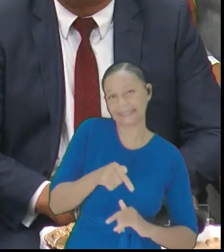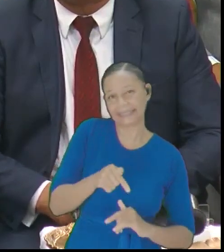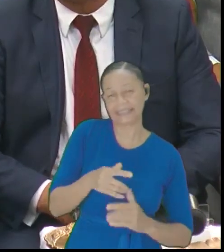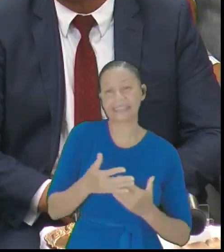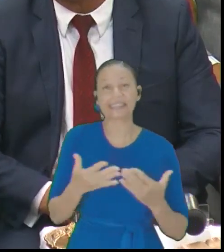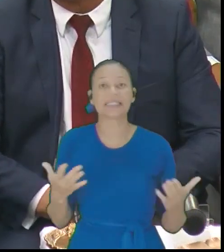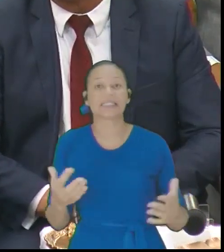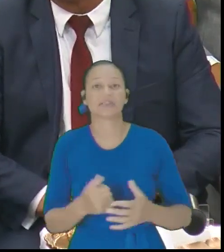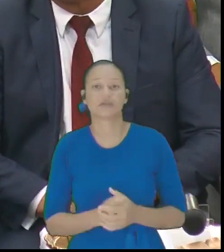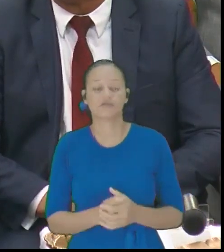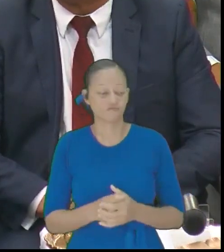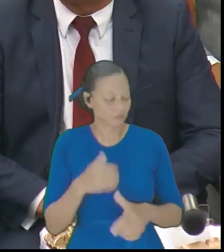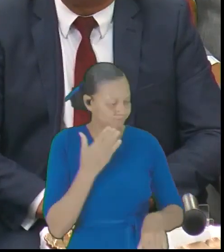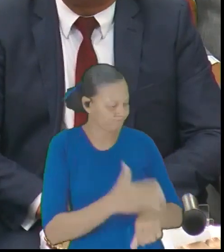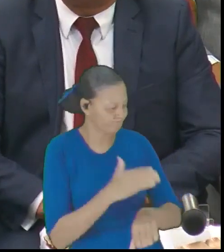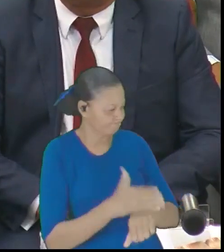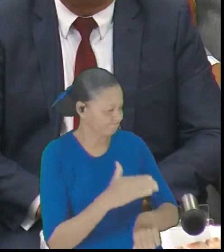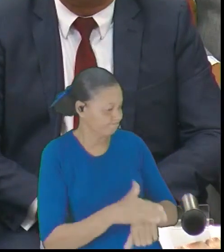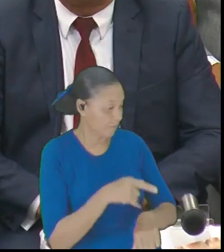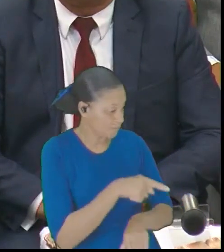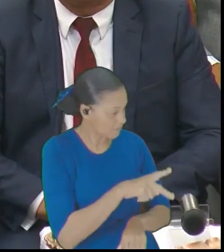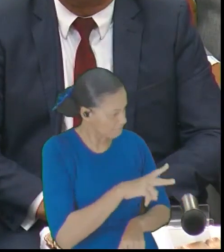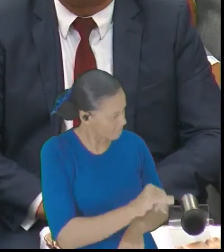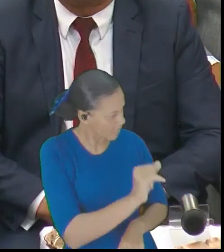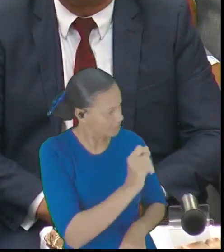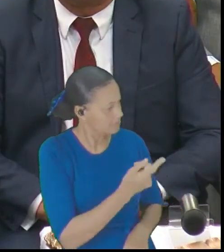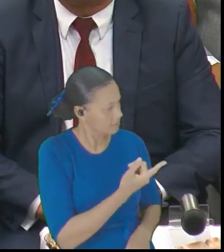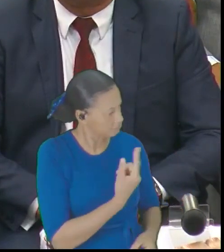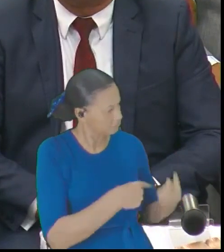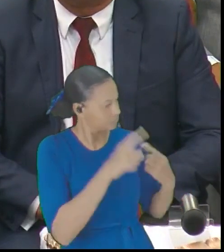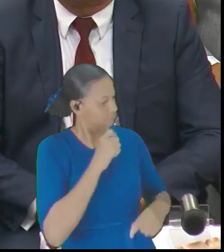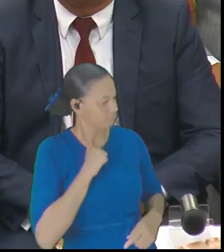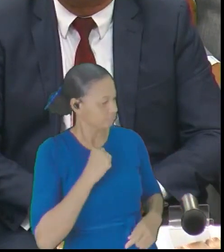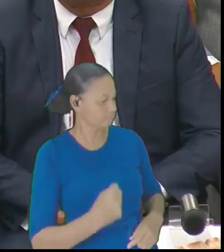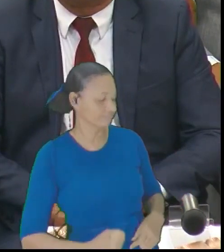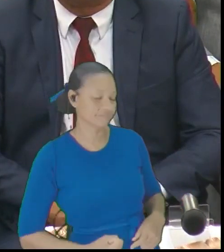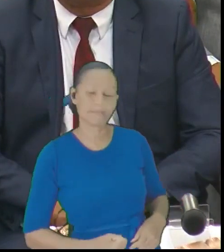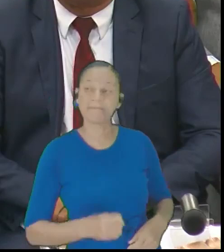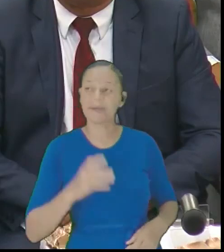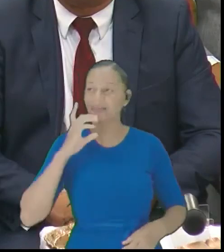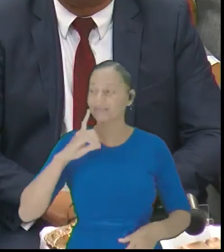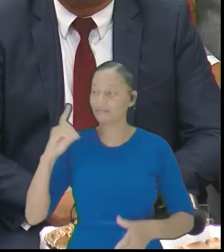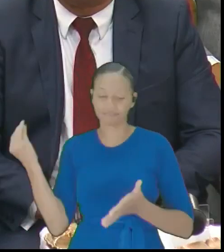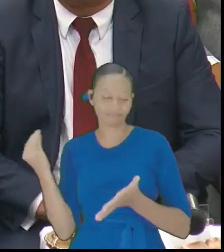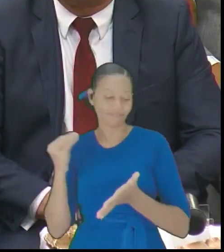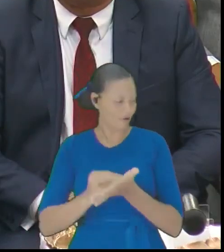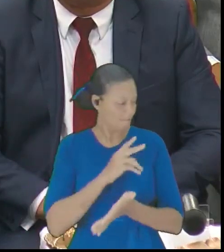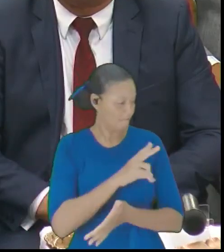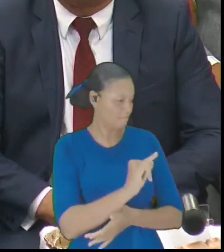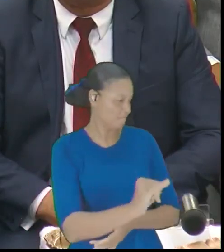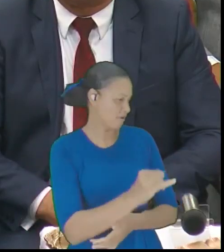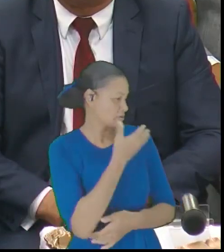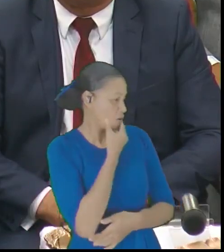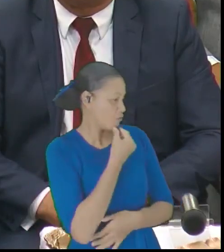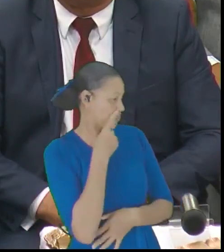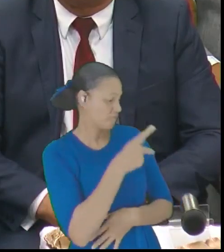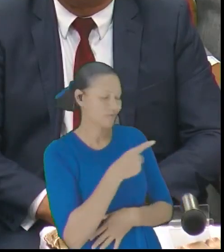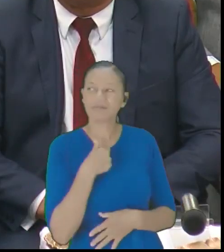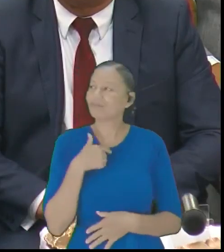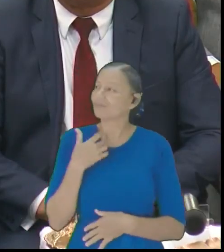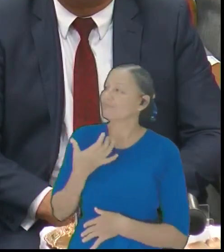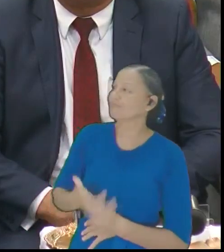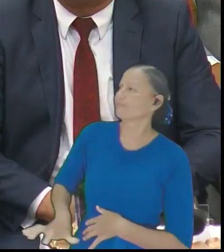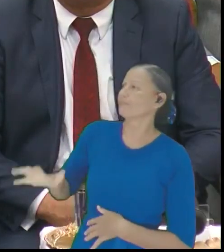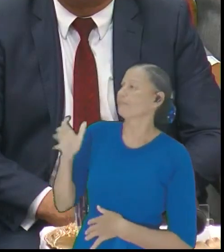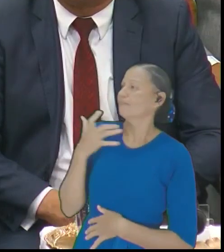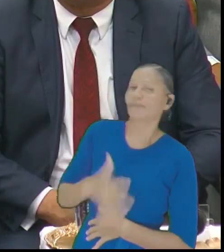forjado para ser sacerdote, mas Deus tinha escrito que ele ia ser profeta, e ele não queria ser profeta.